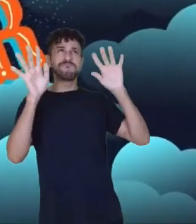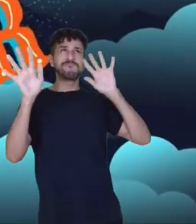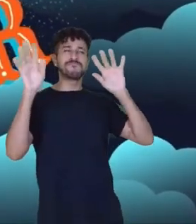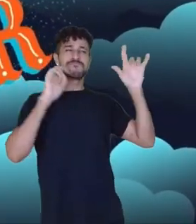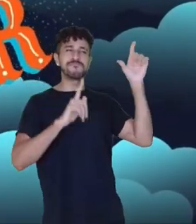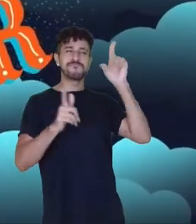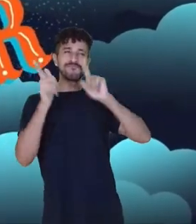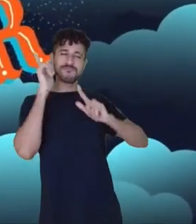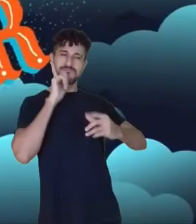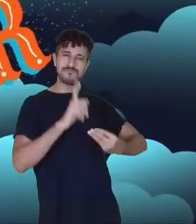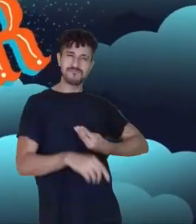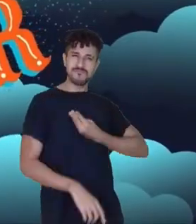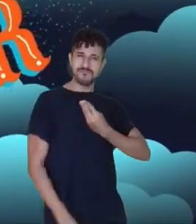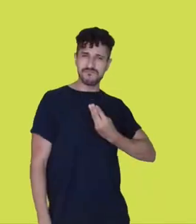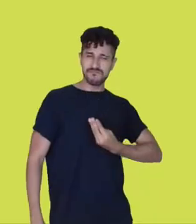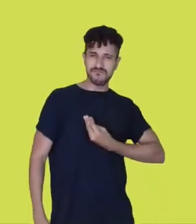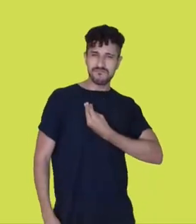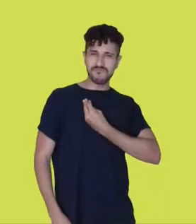viver.